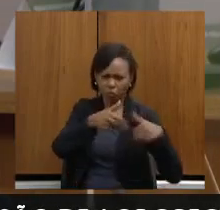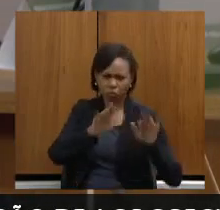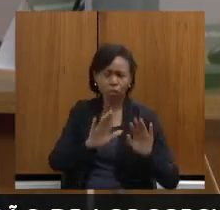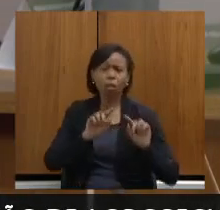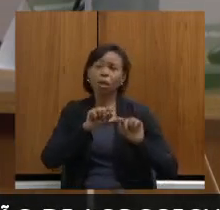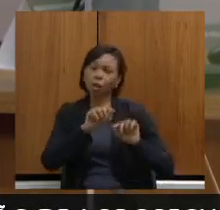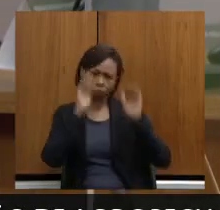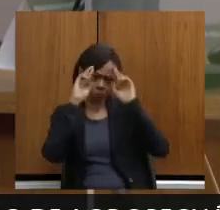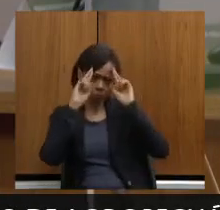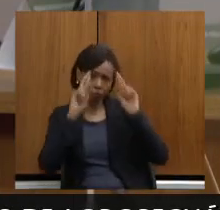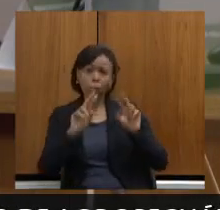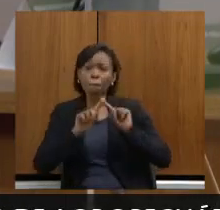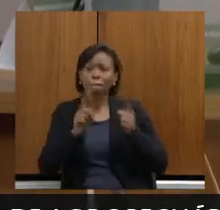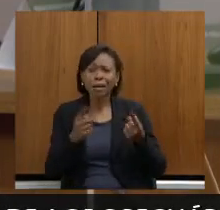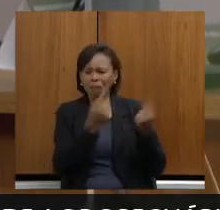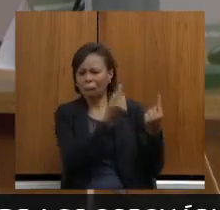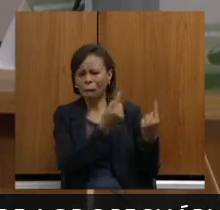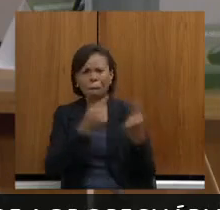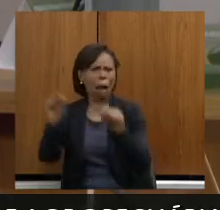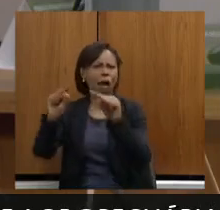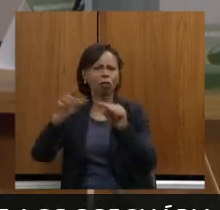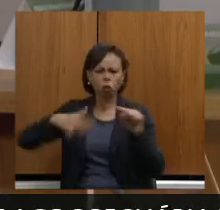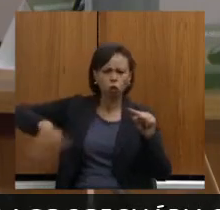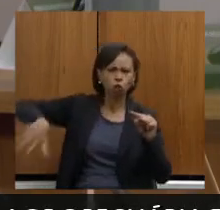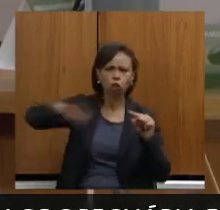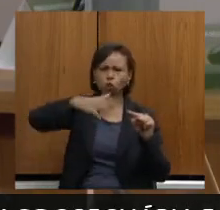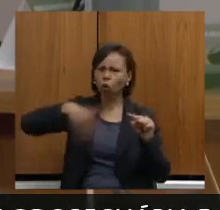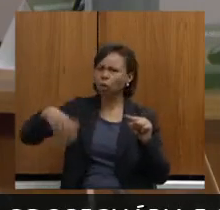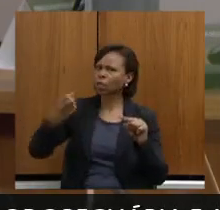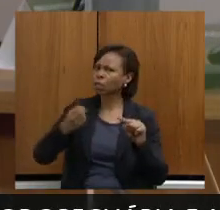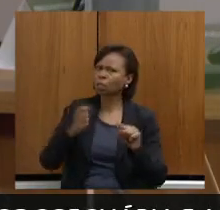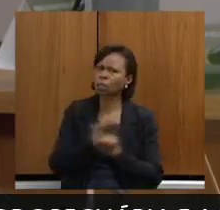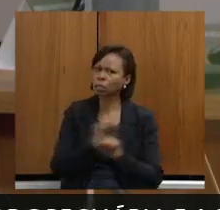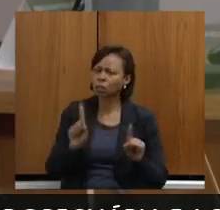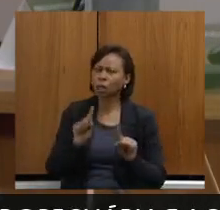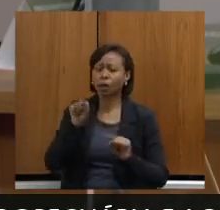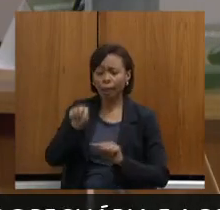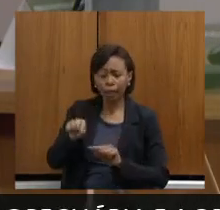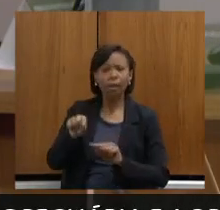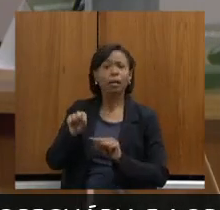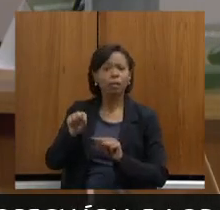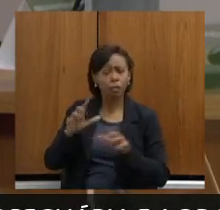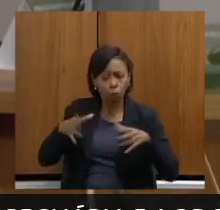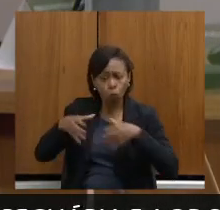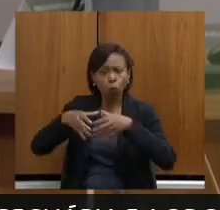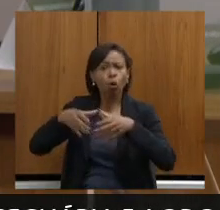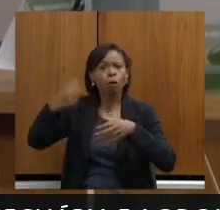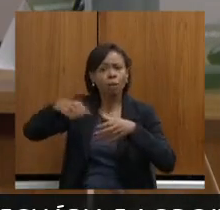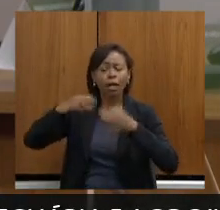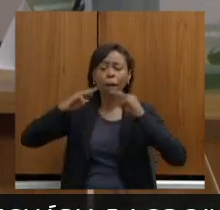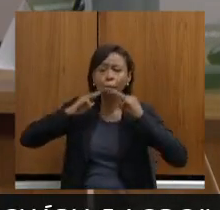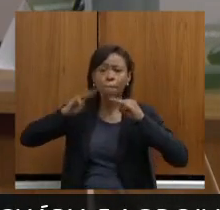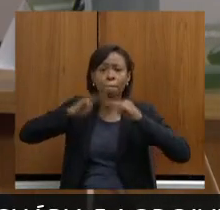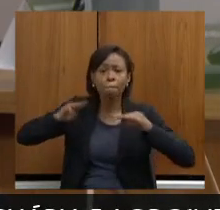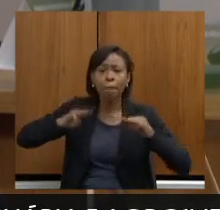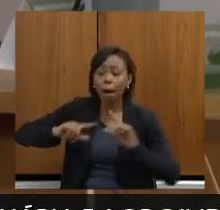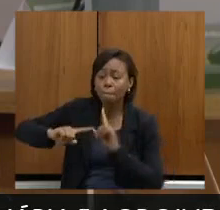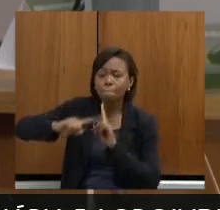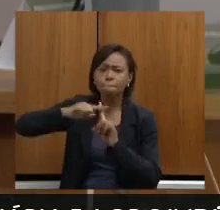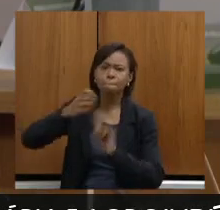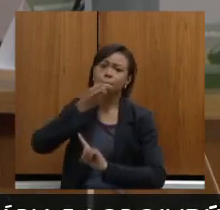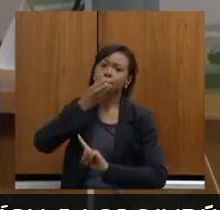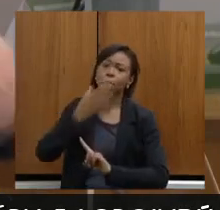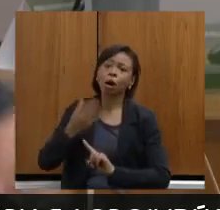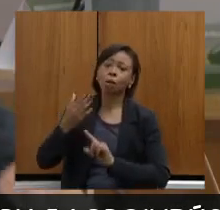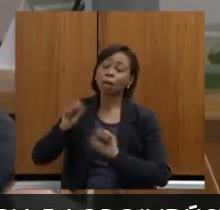precisam atacar todo uma cadeia e essa cadeia precisa ter marketing positivo para defender